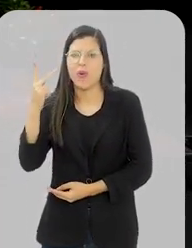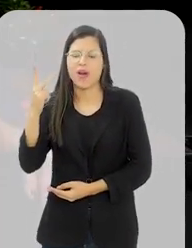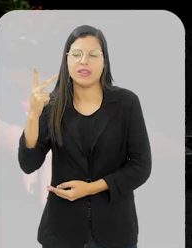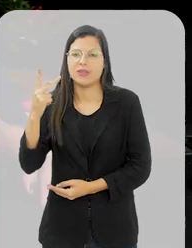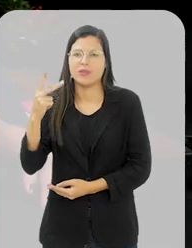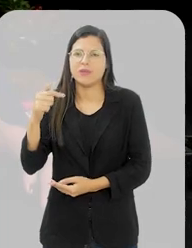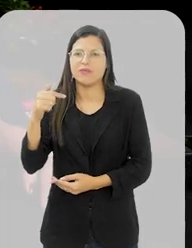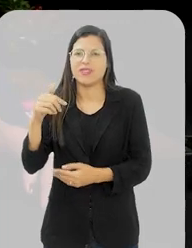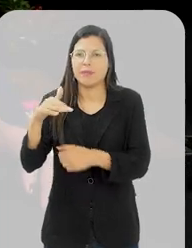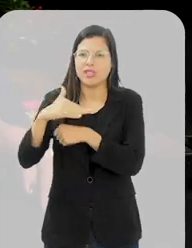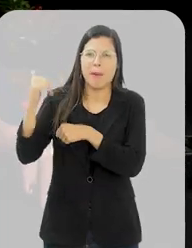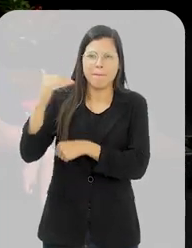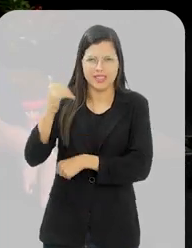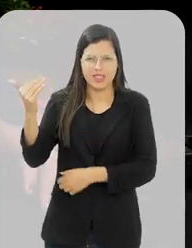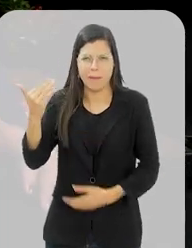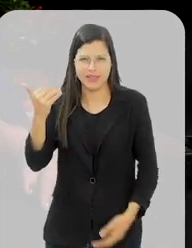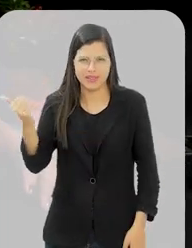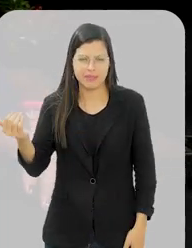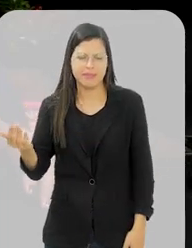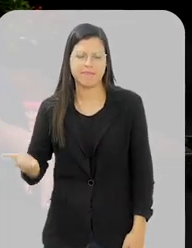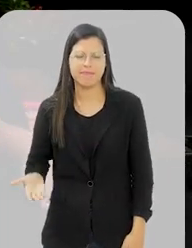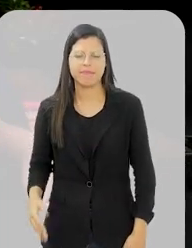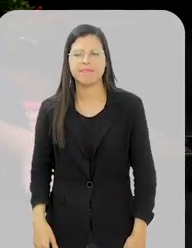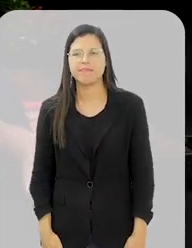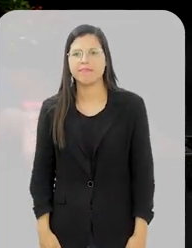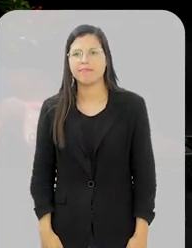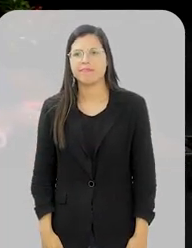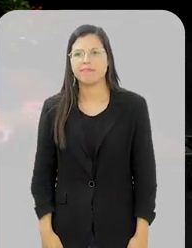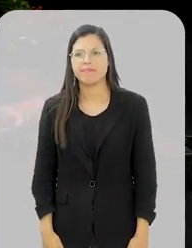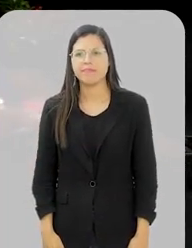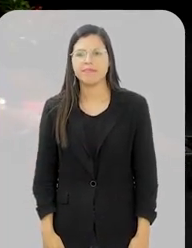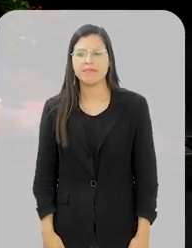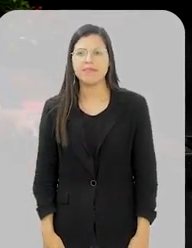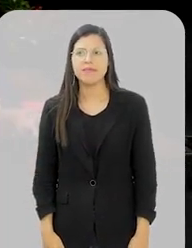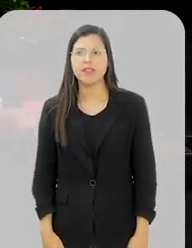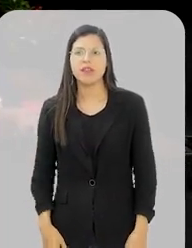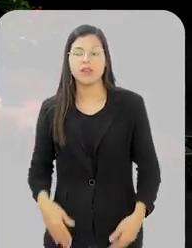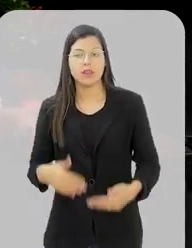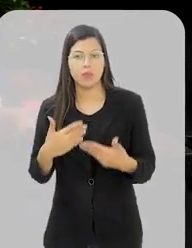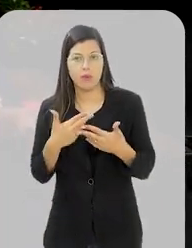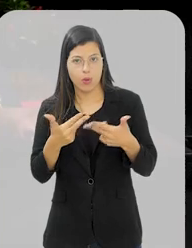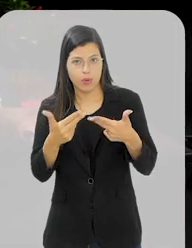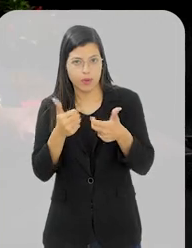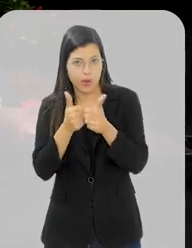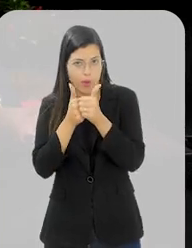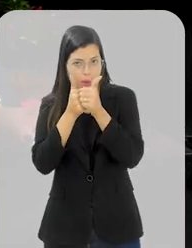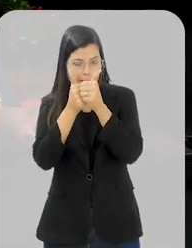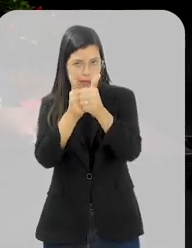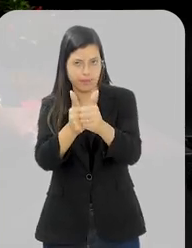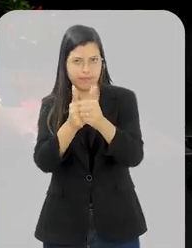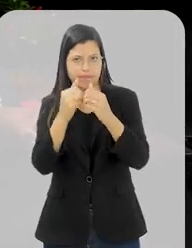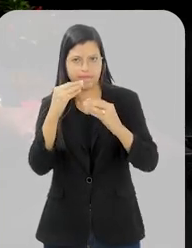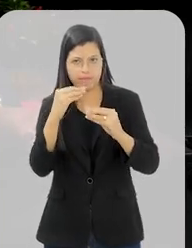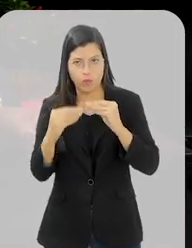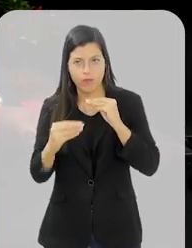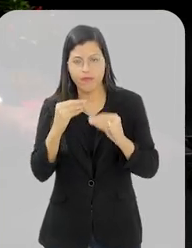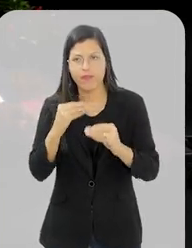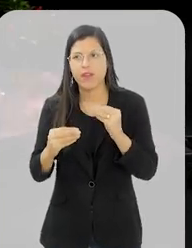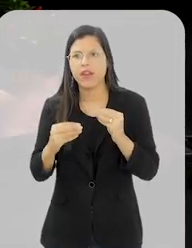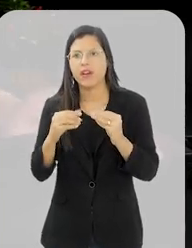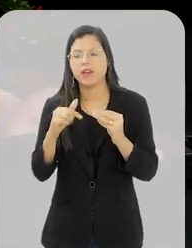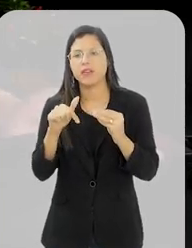sab e tem uma coisa eu tô acompanhando uma novela